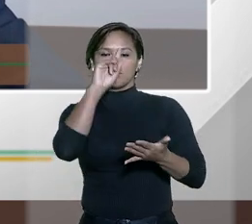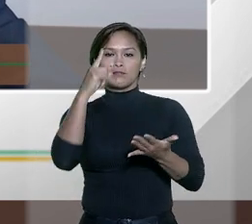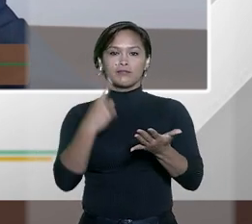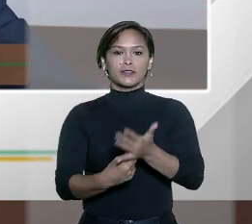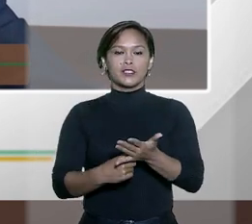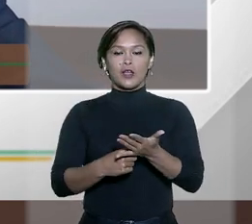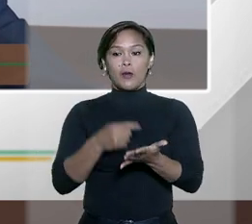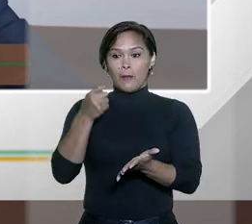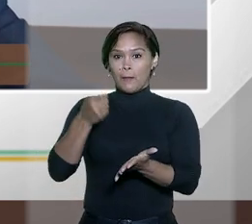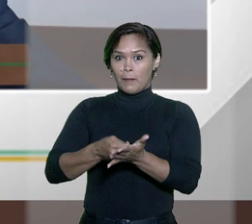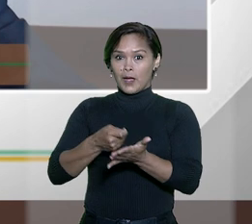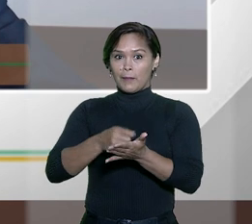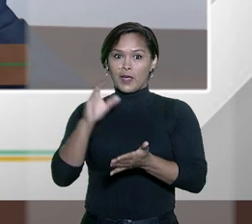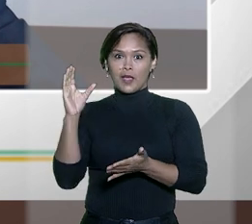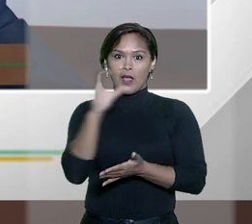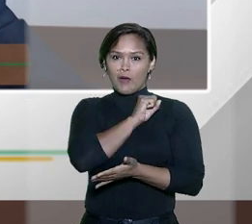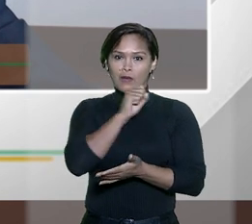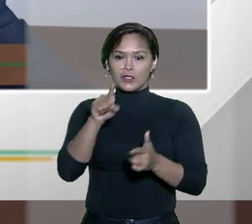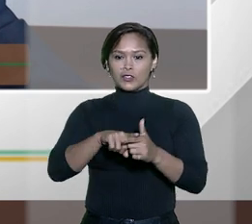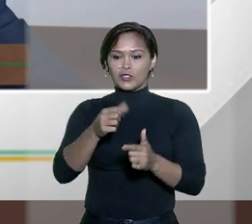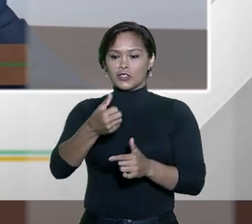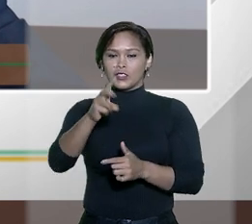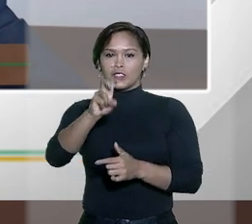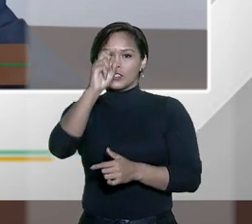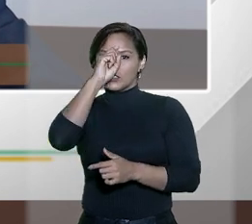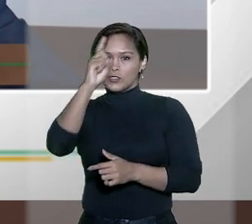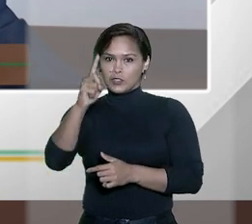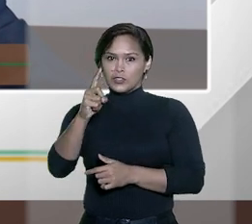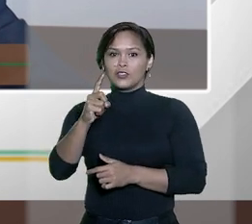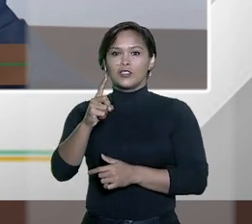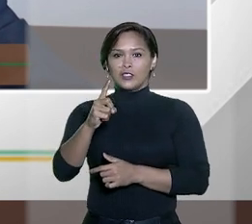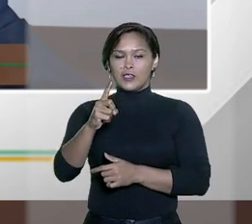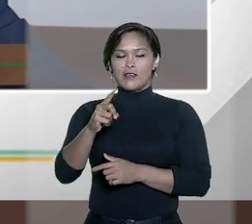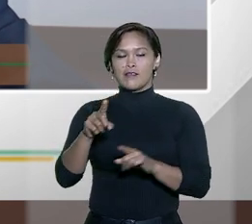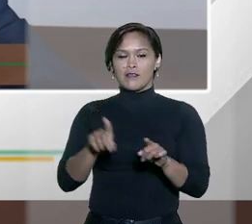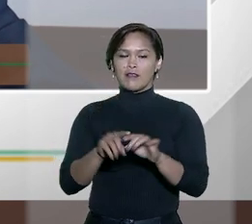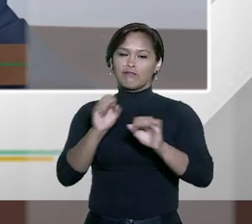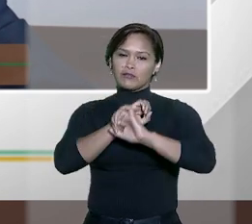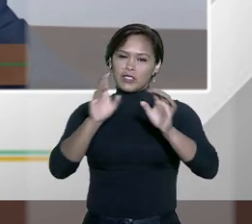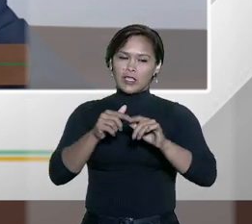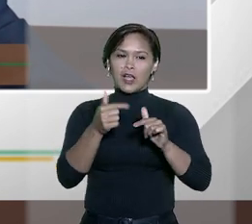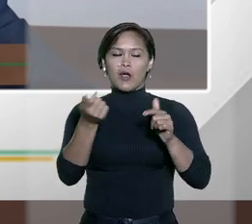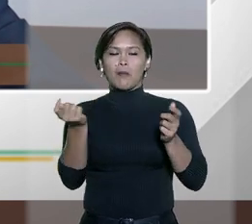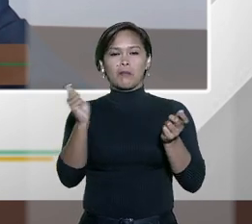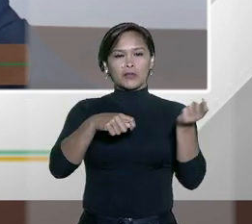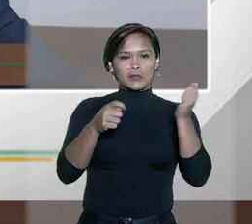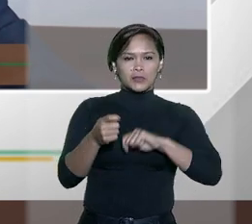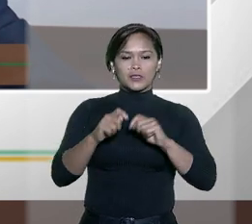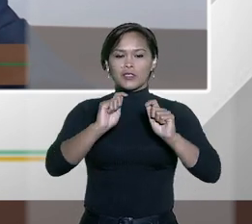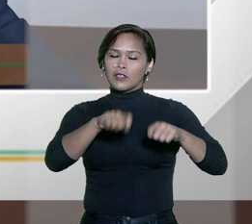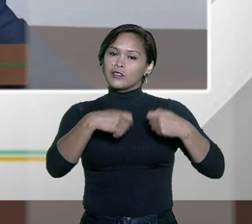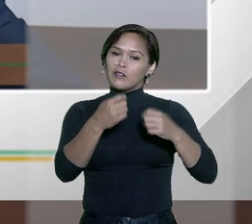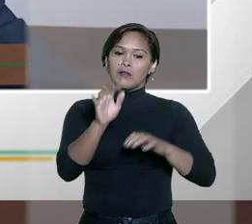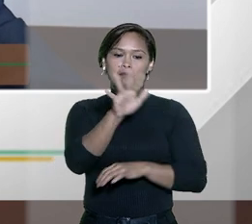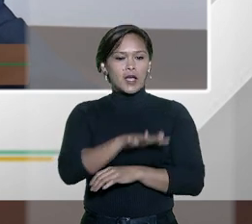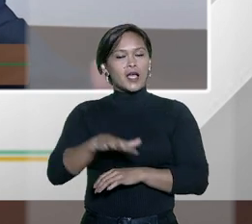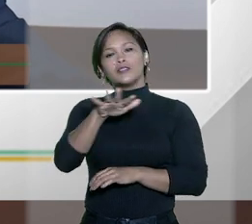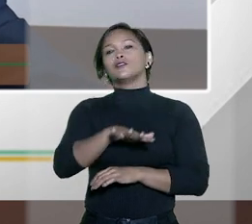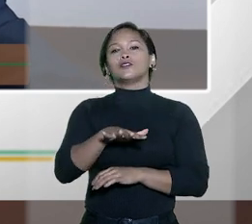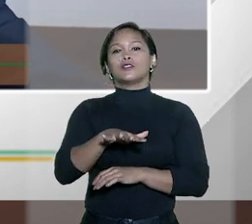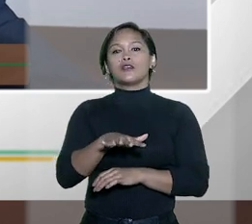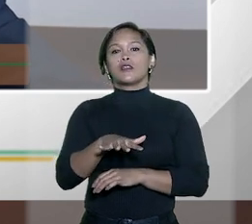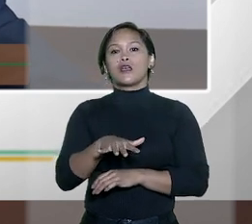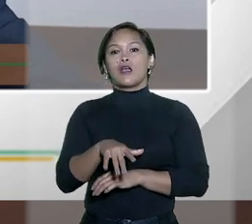determina um pagamento imediato, no prazo de 15 dias, enfim, claro, há algumas possibilidades de defesa, mas em geral